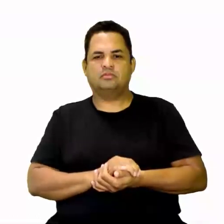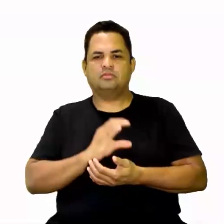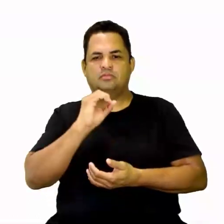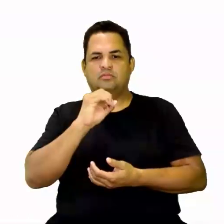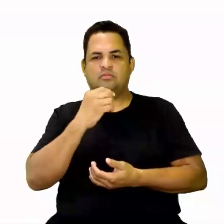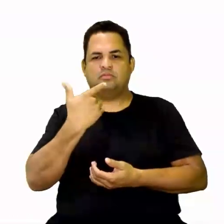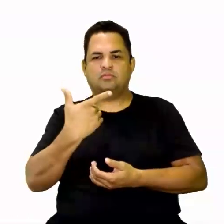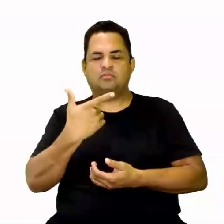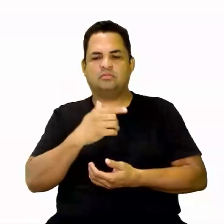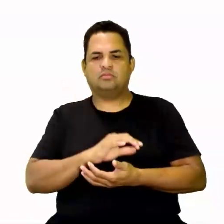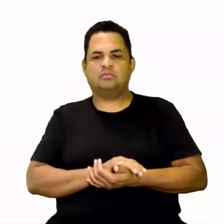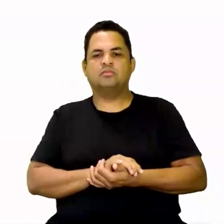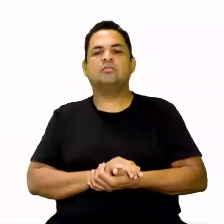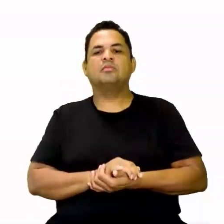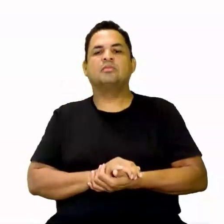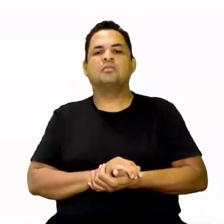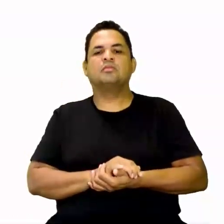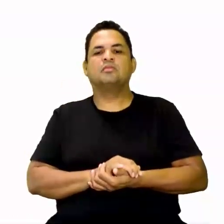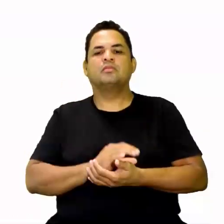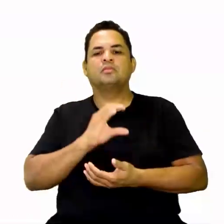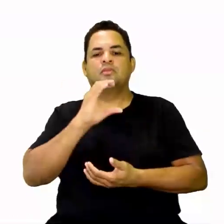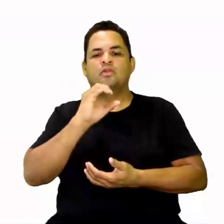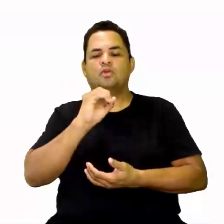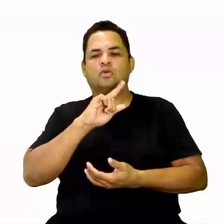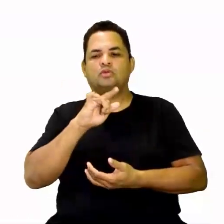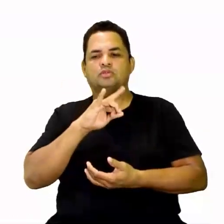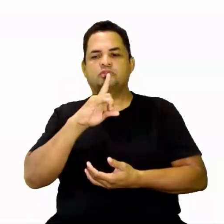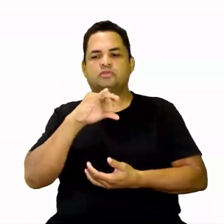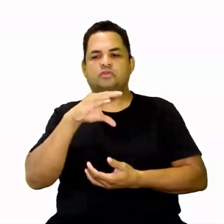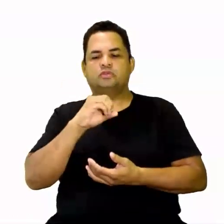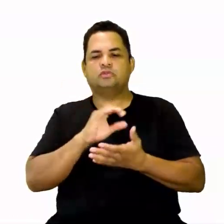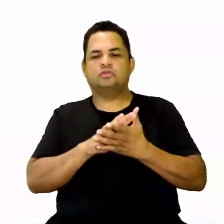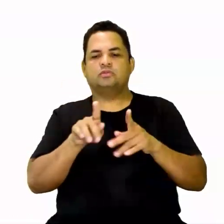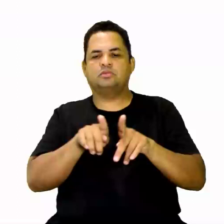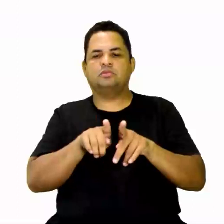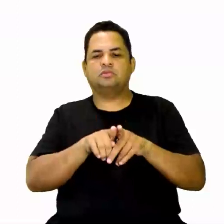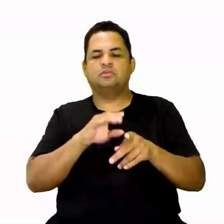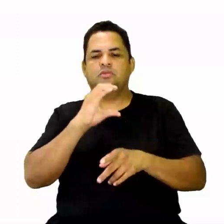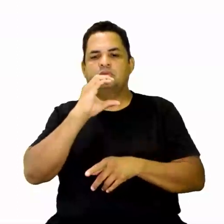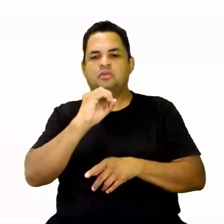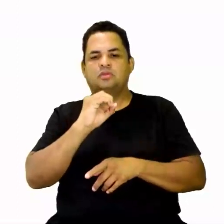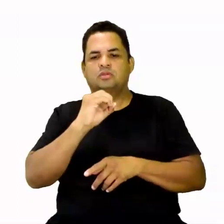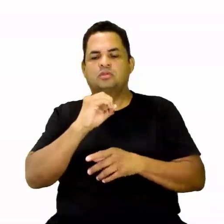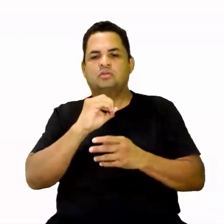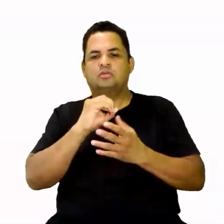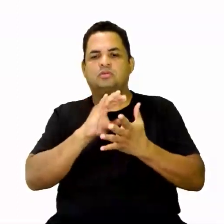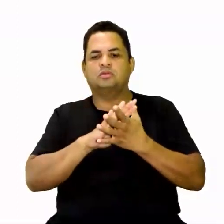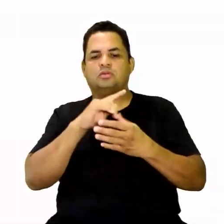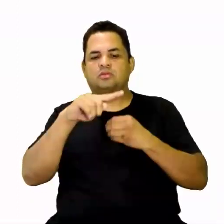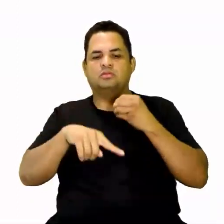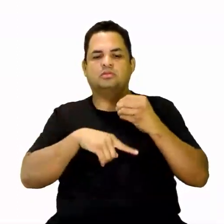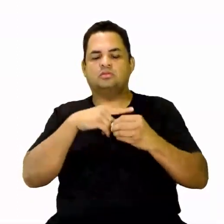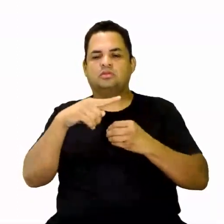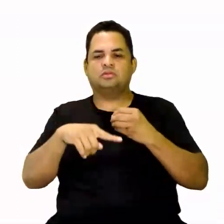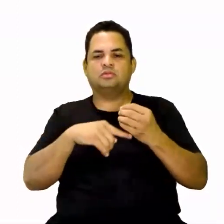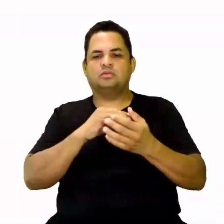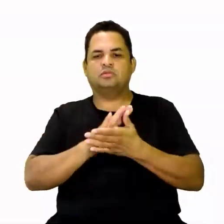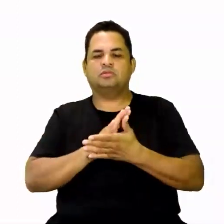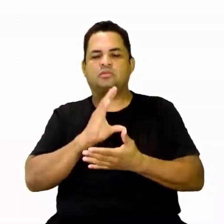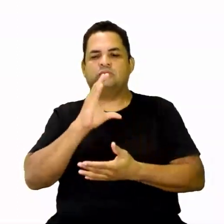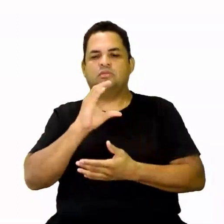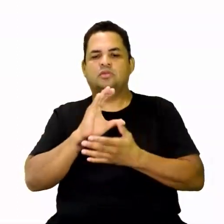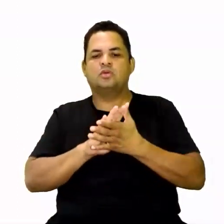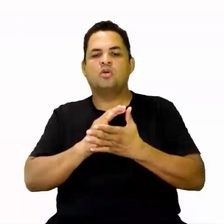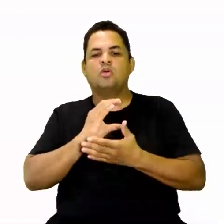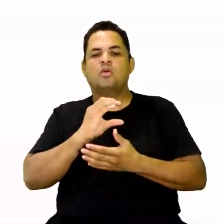O2. Já o ozônio, também formado só por átomos de